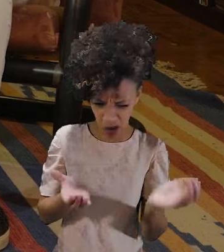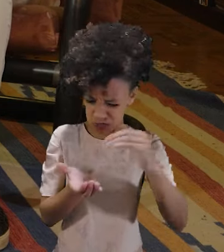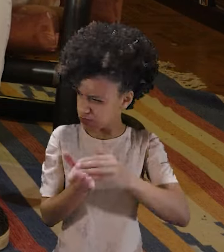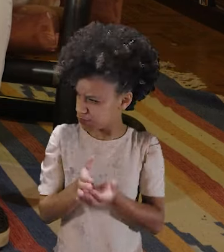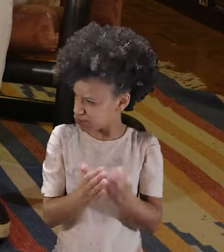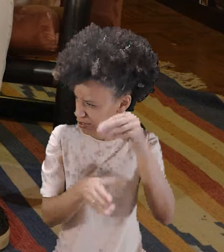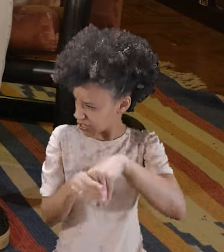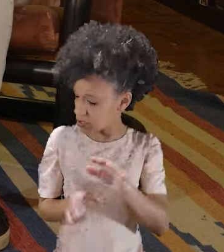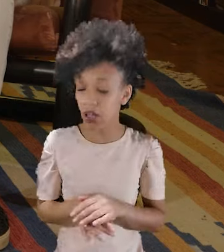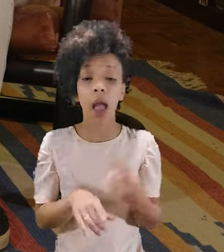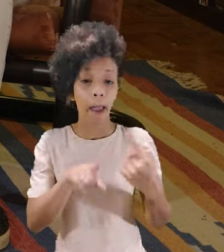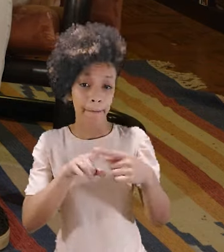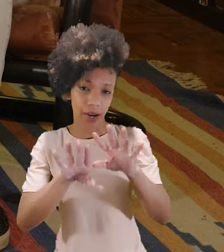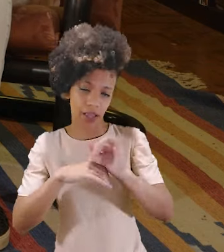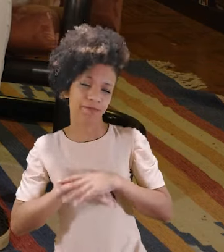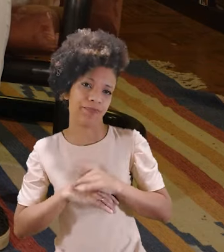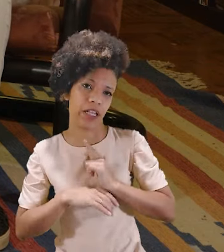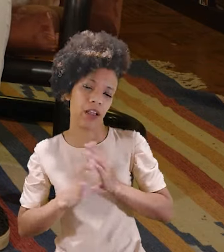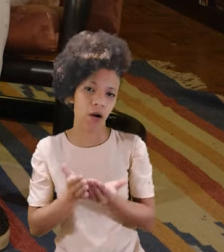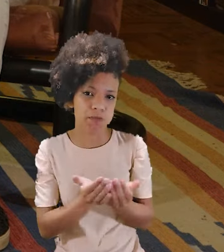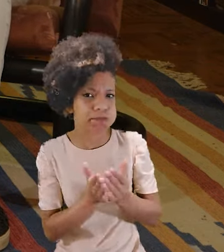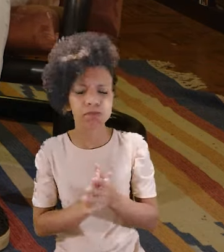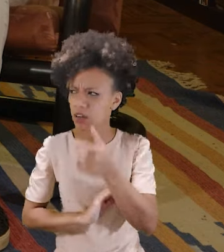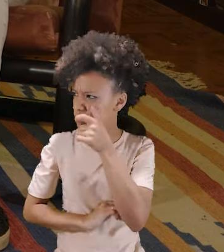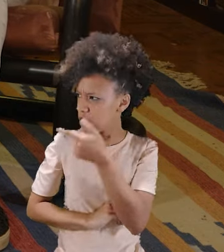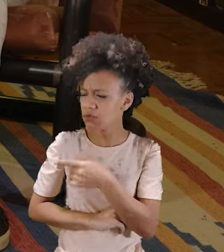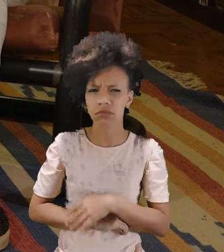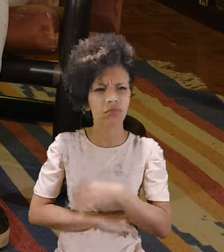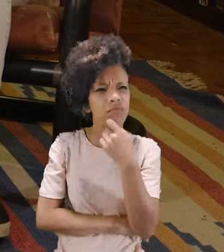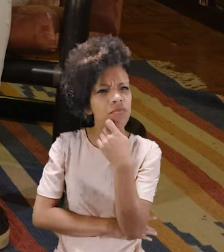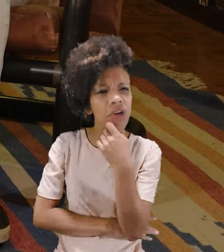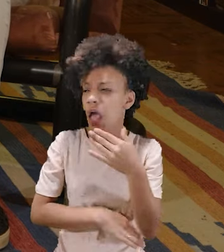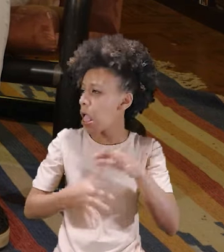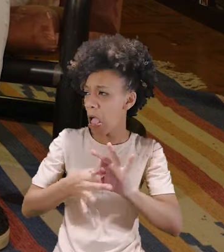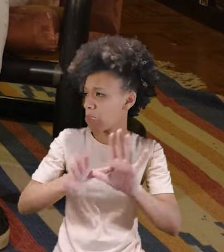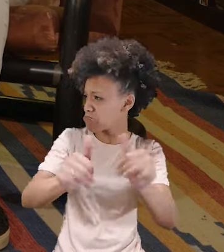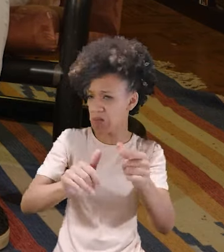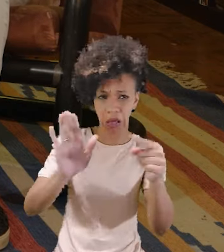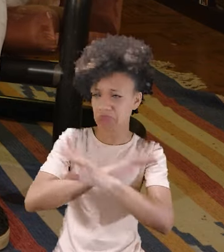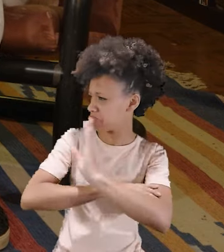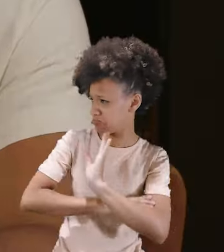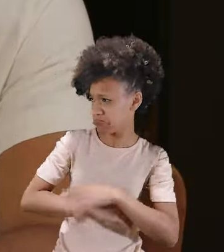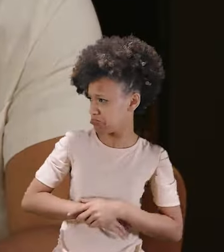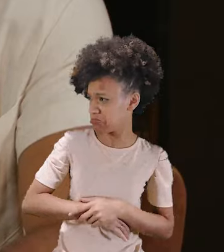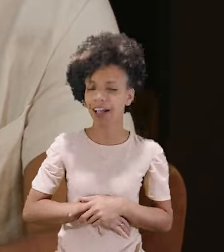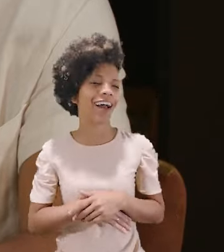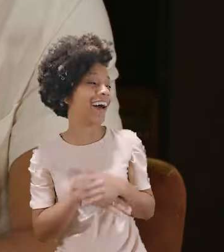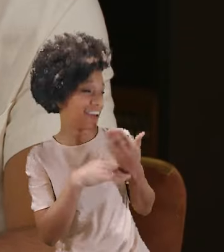então porque quando você tá carregando não tem Interessante não é verdade eu ele eu deixei passar